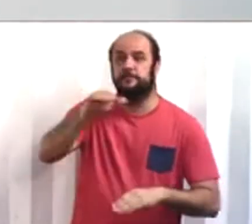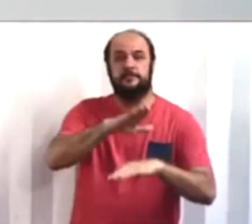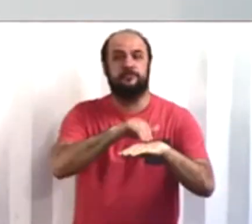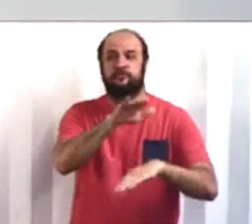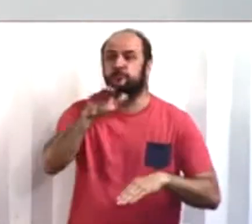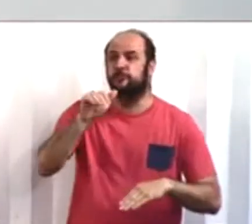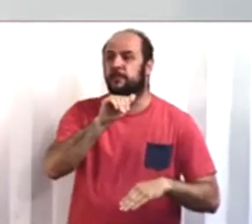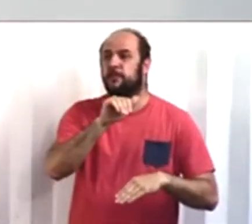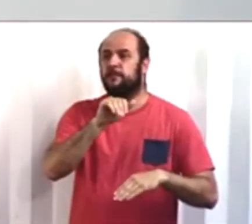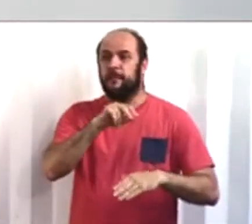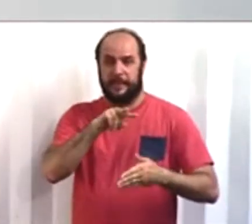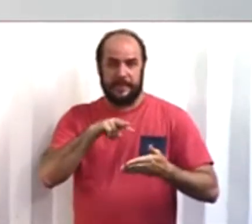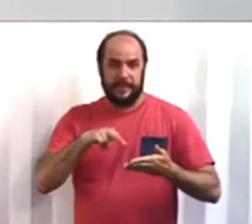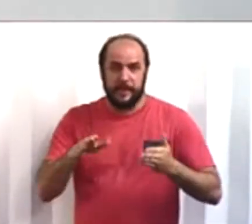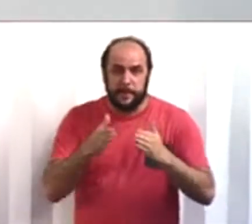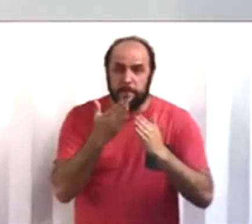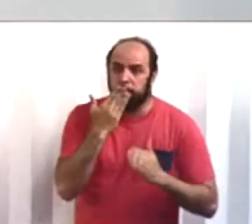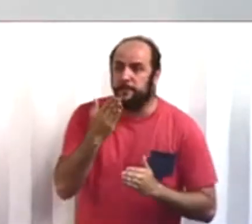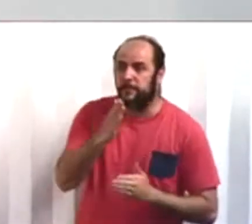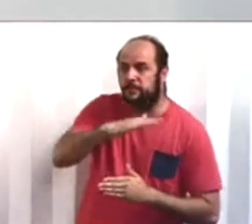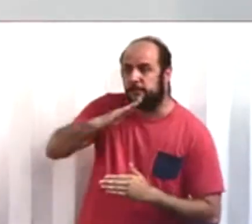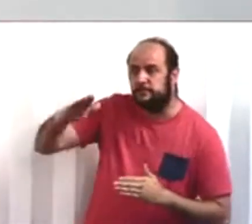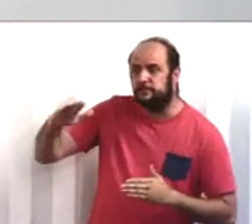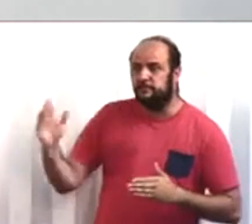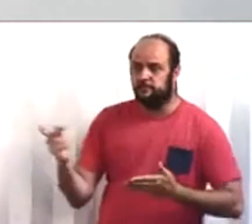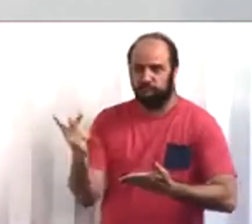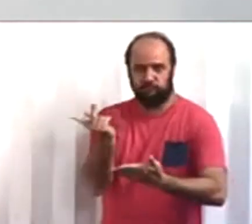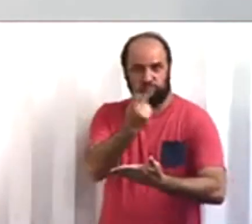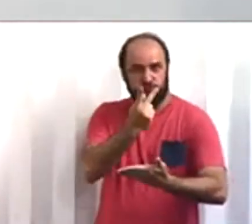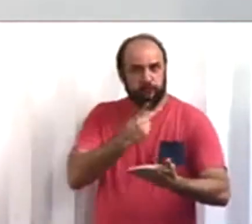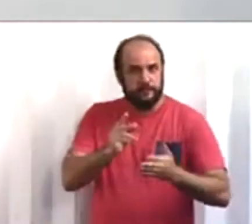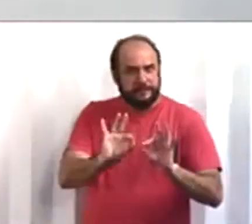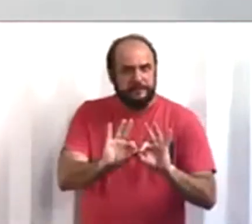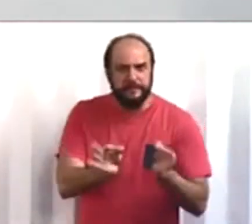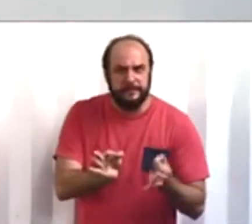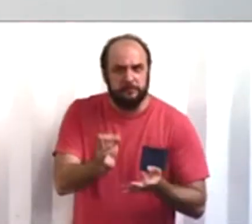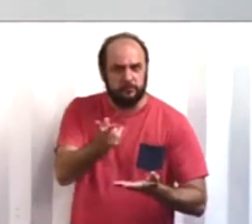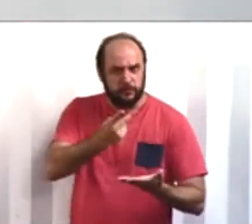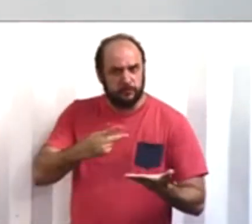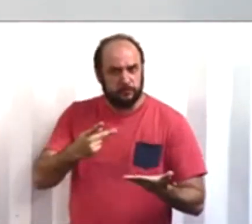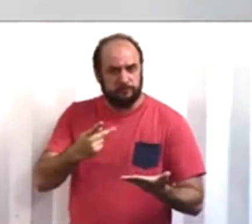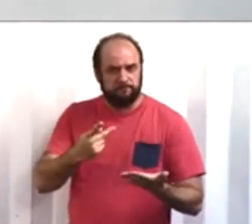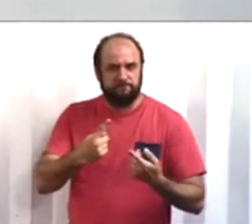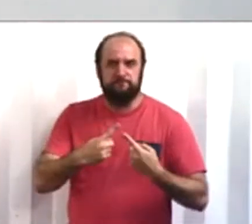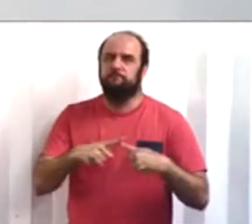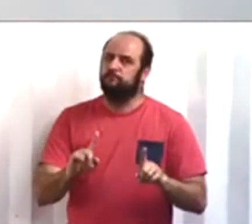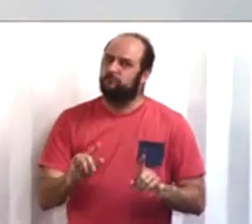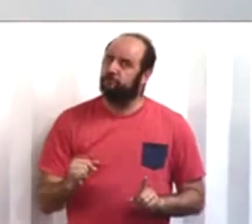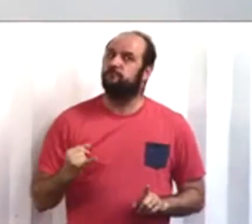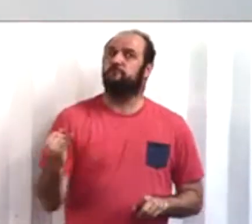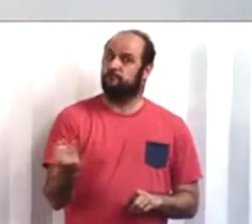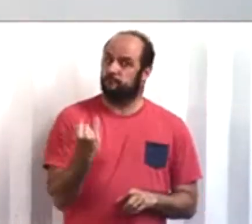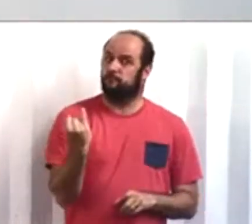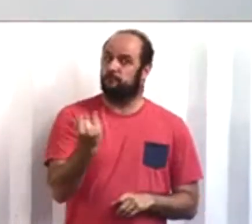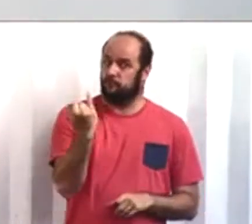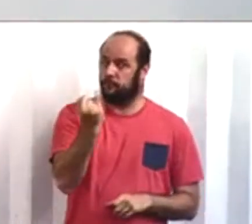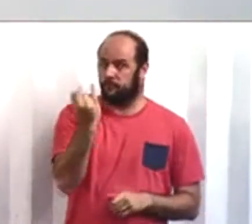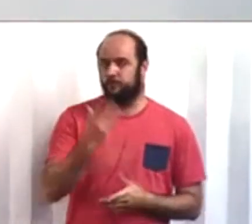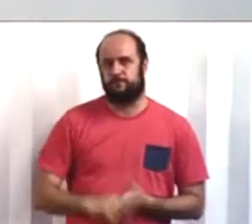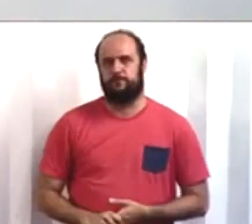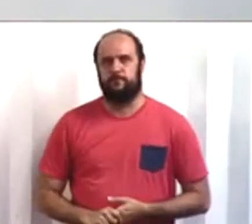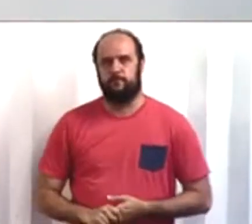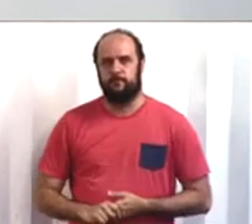daqui a pouquinho, e quero pedir que as crianças façam um desenho muito simples, mas um desenho muito importante. Façam